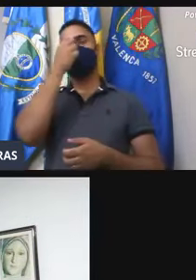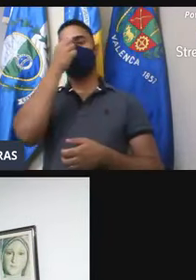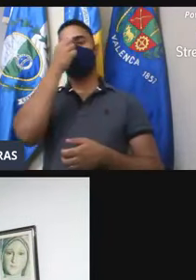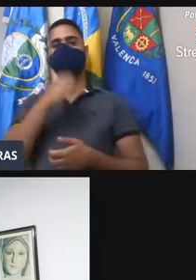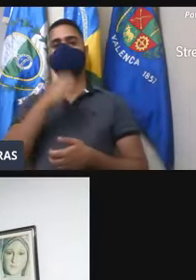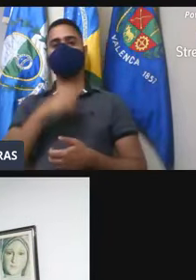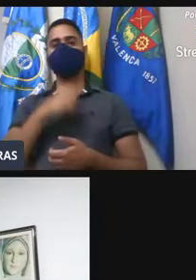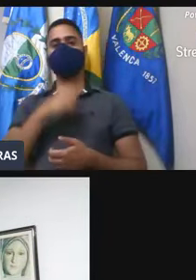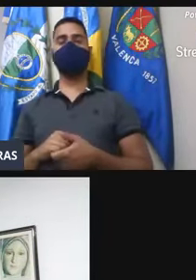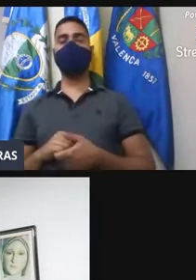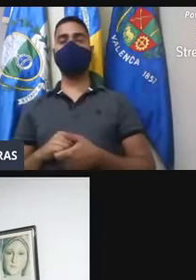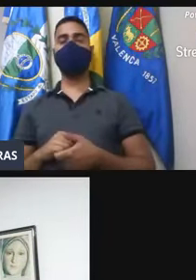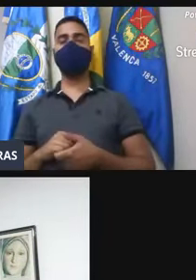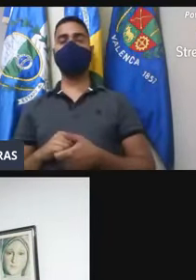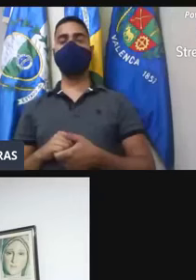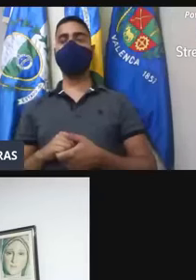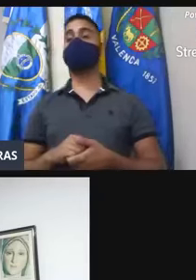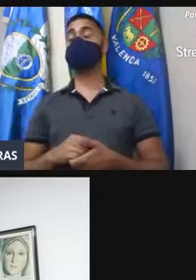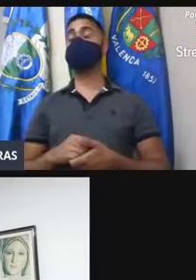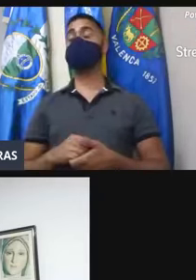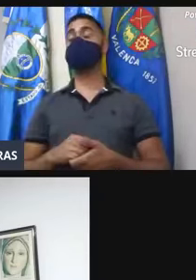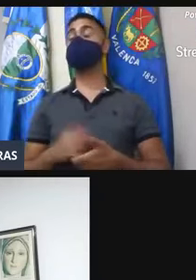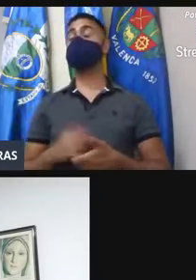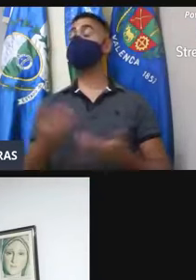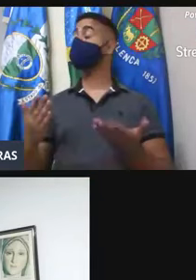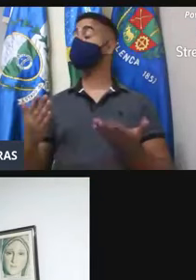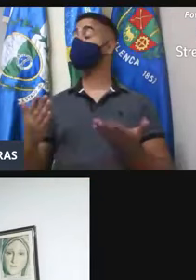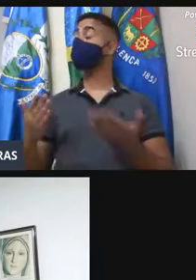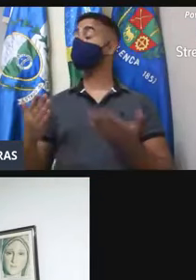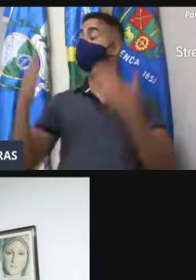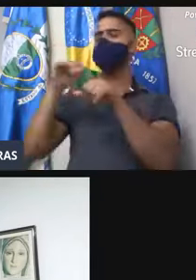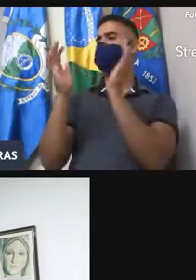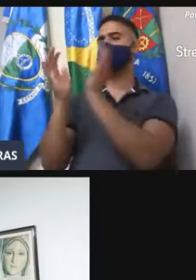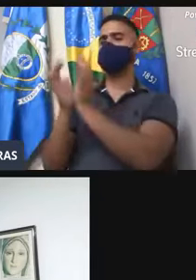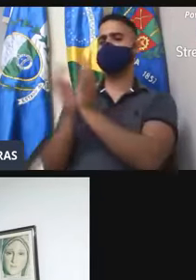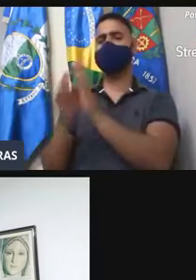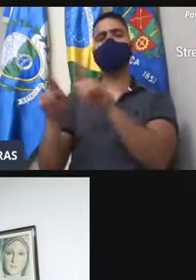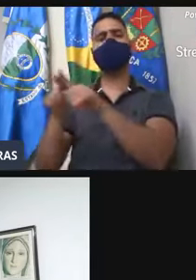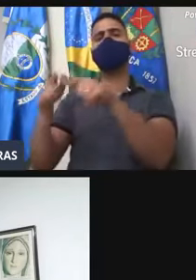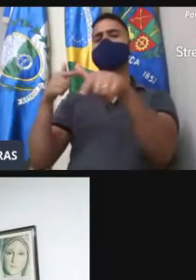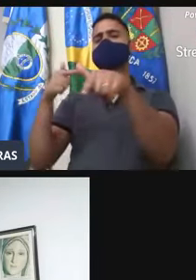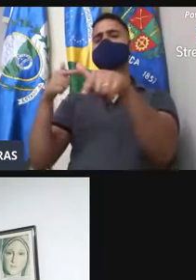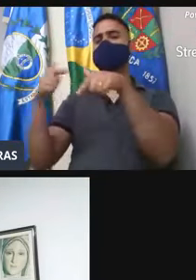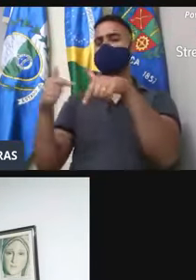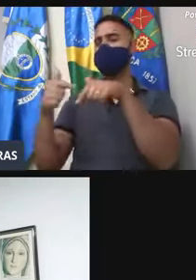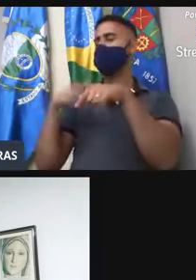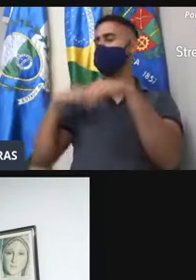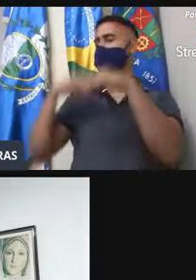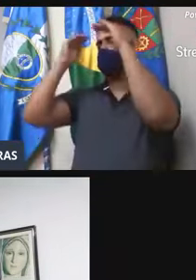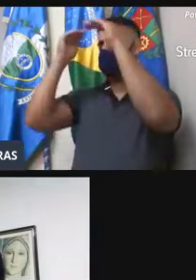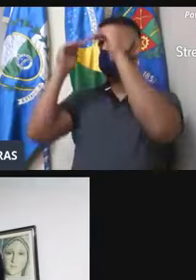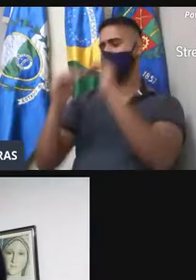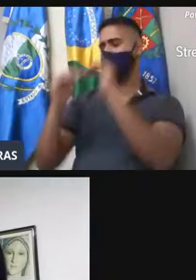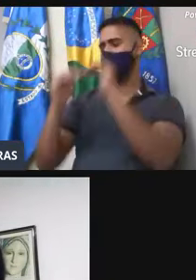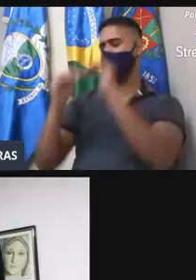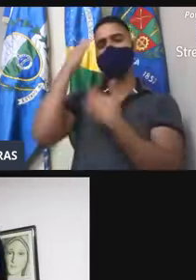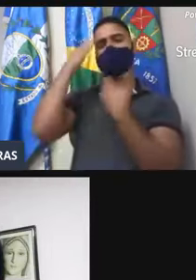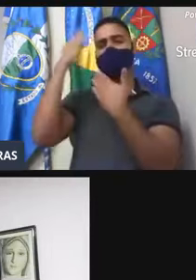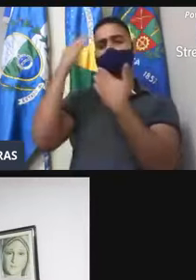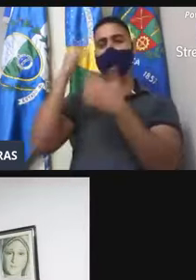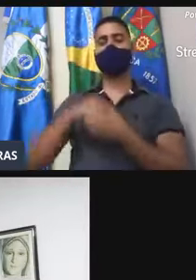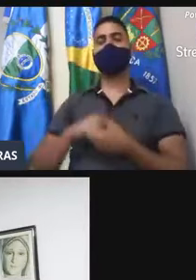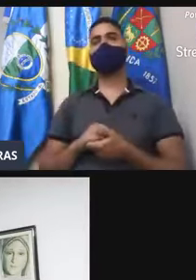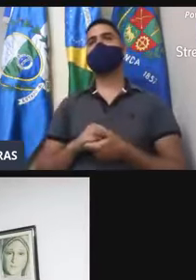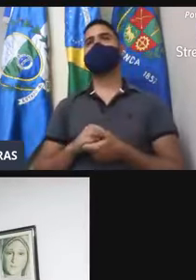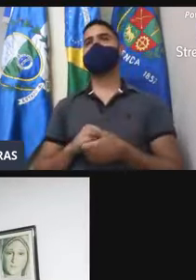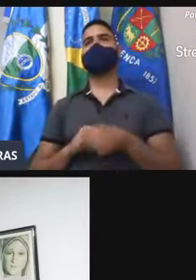Agradeço. O carinho, né, com a nossa equipe, com o nosso trabalho, o respeito. E com relação